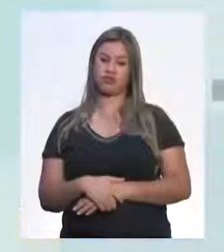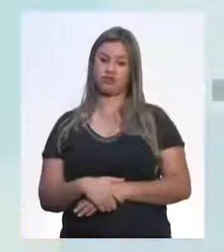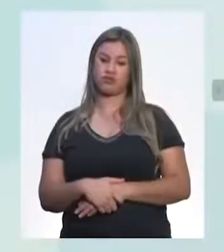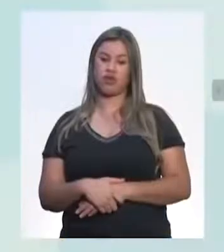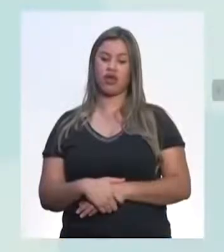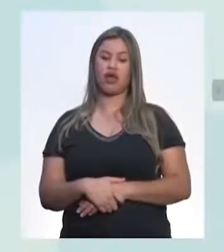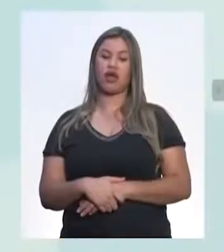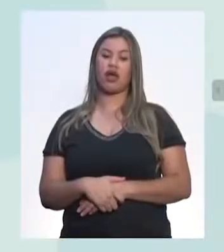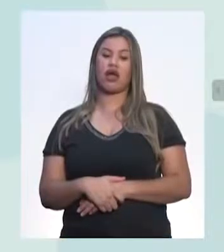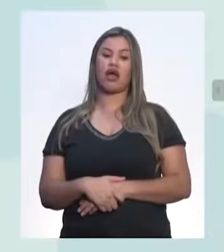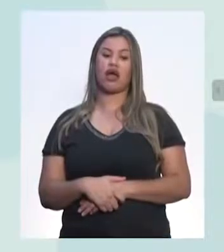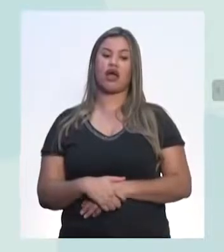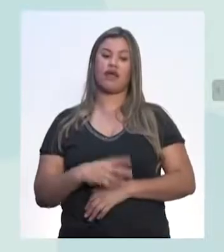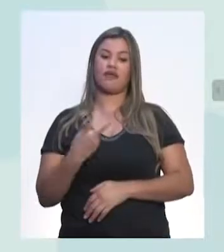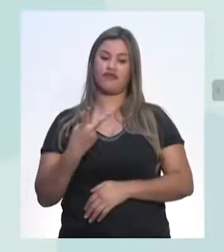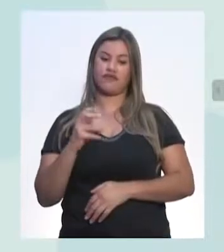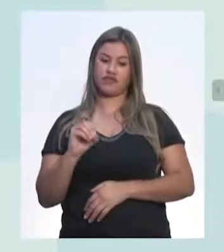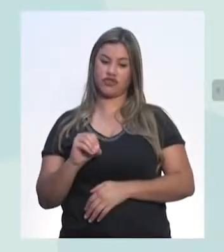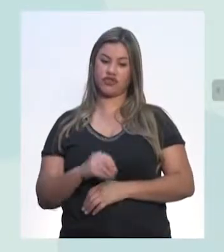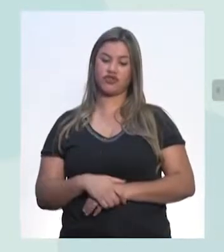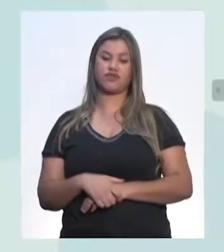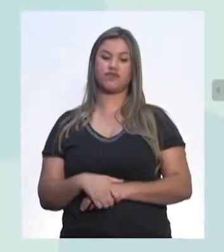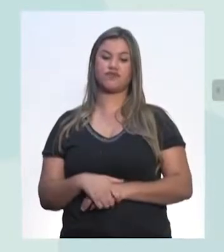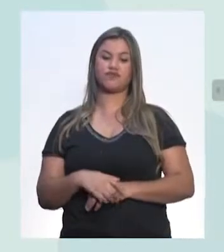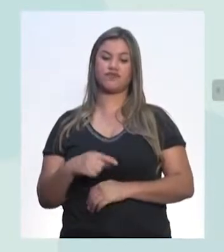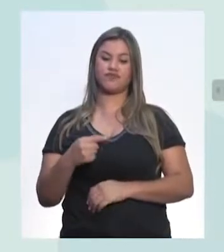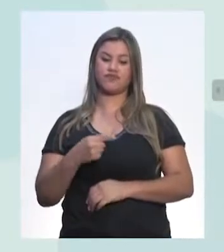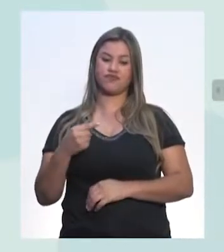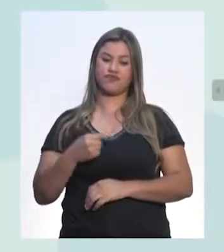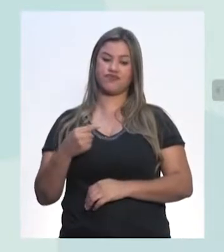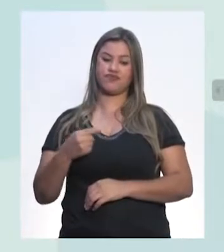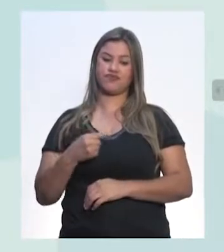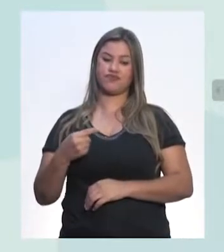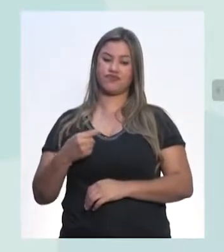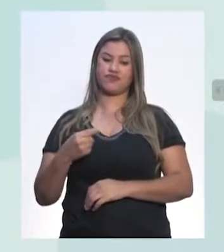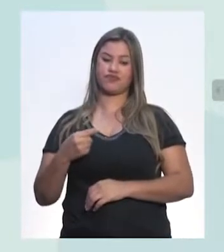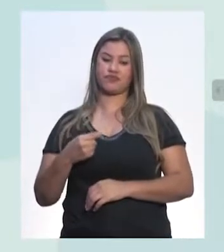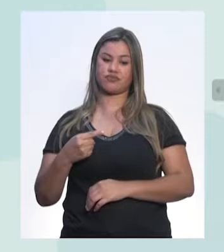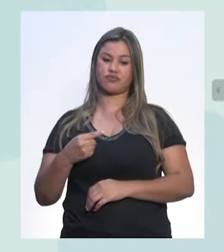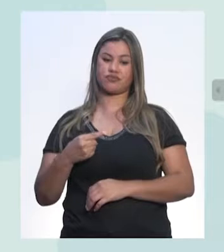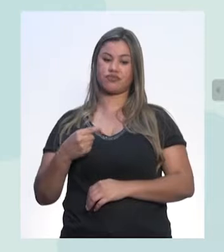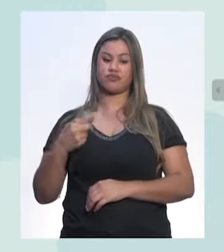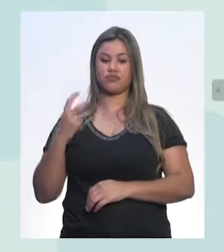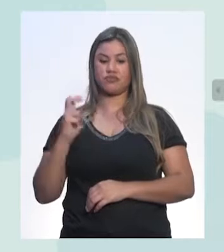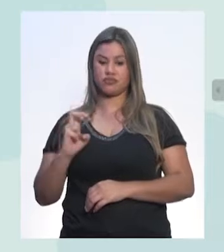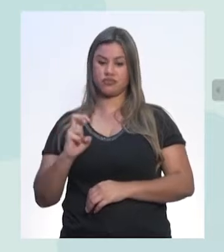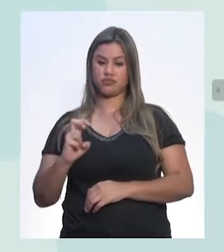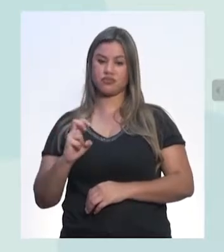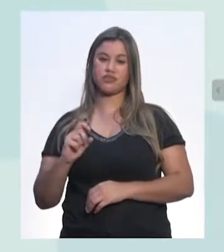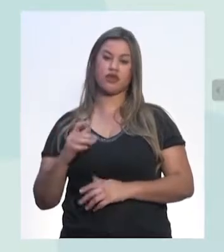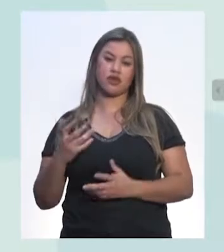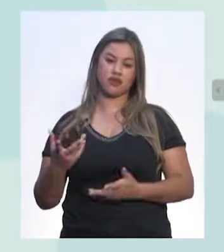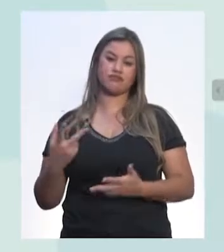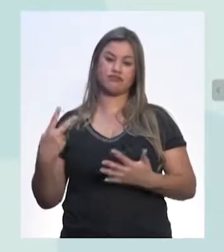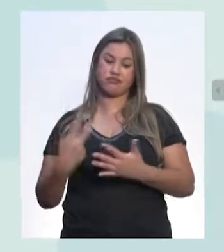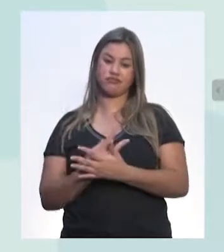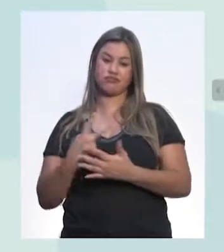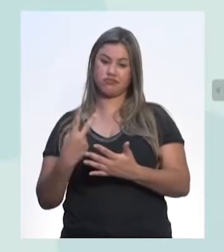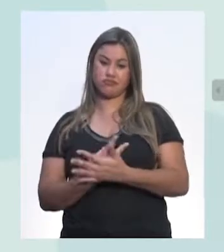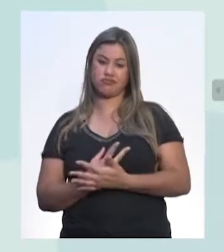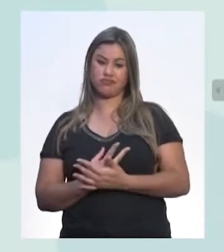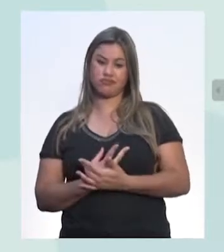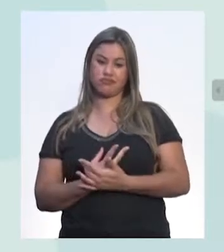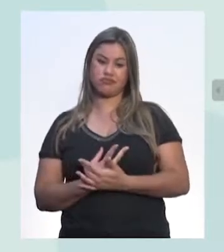total, que é 20, menos a quantidade de acertos, correto? Certo. Então,